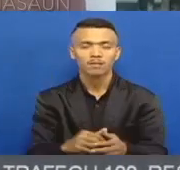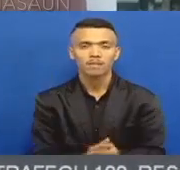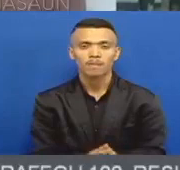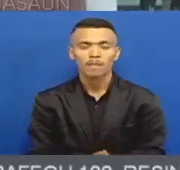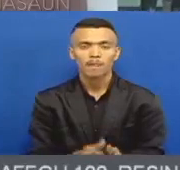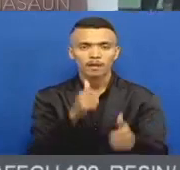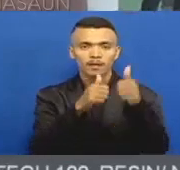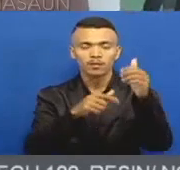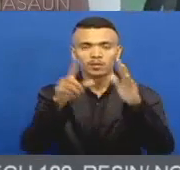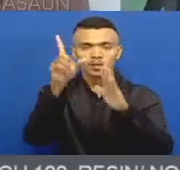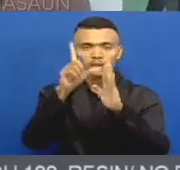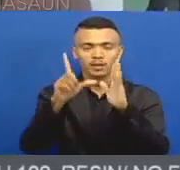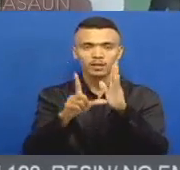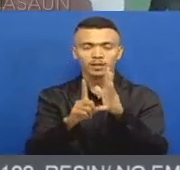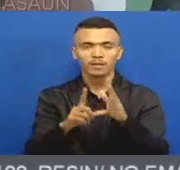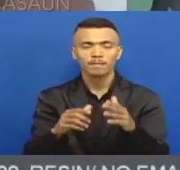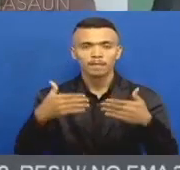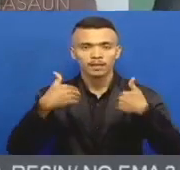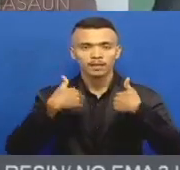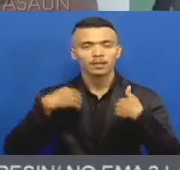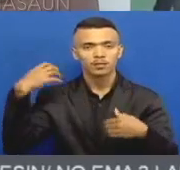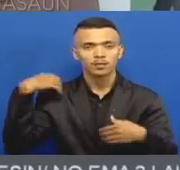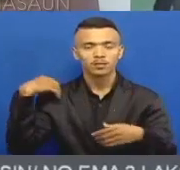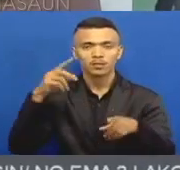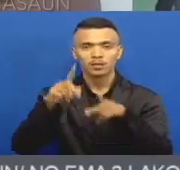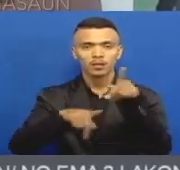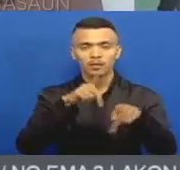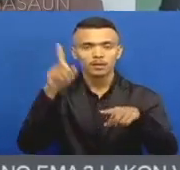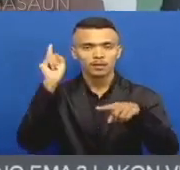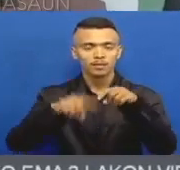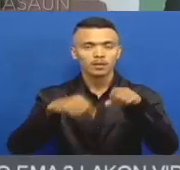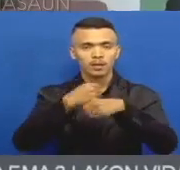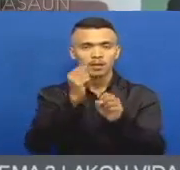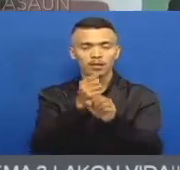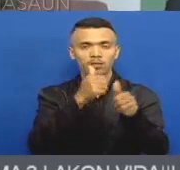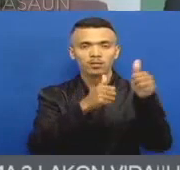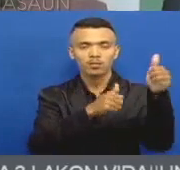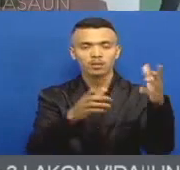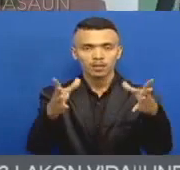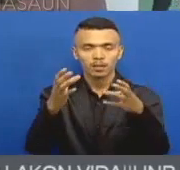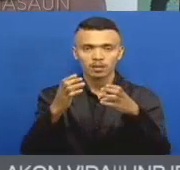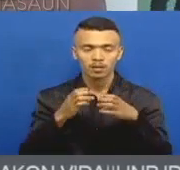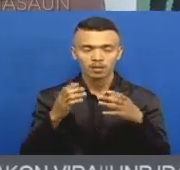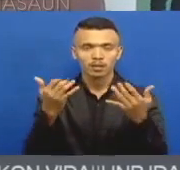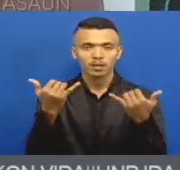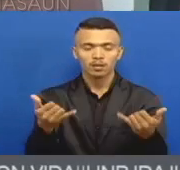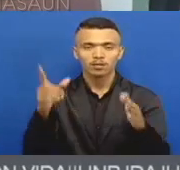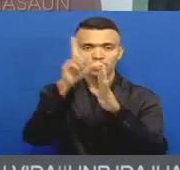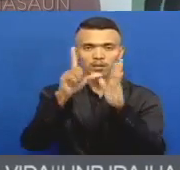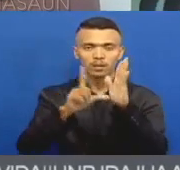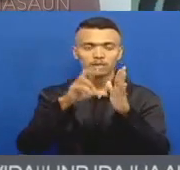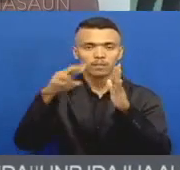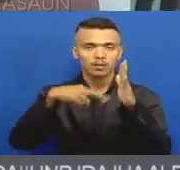Não é baseada na lei? Não é baseada na lei. E a instituição é mais level halo boa ter tirado a medida na cara. Agora, a lei não é que regula